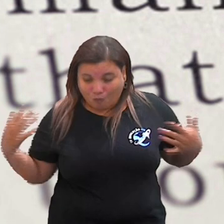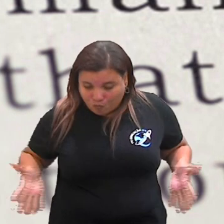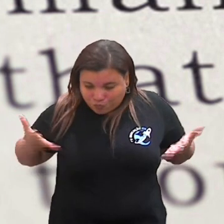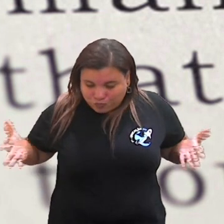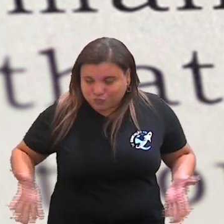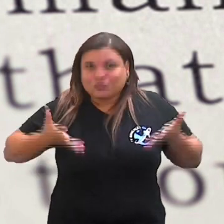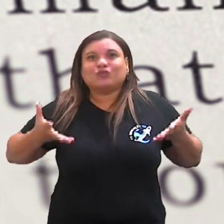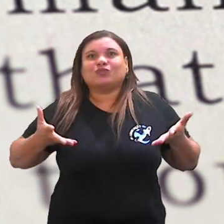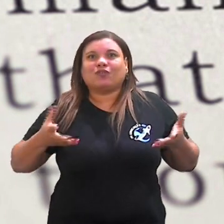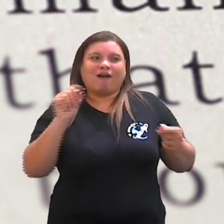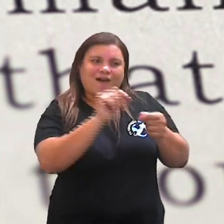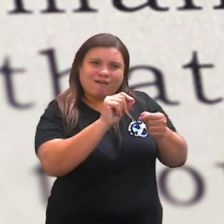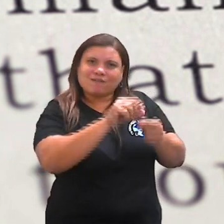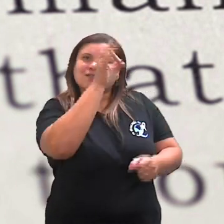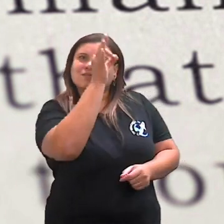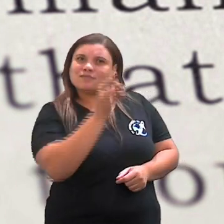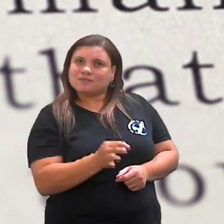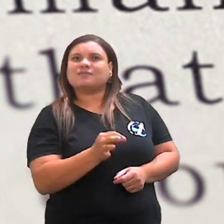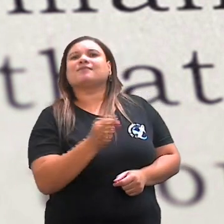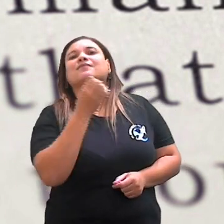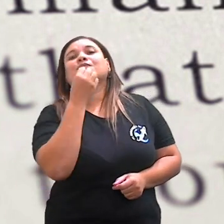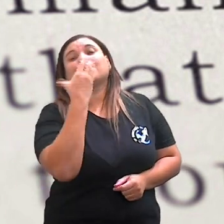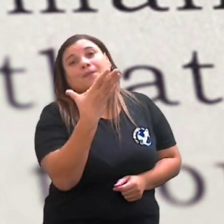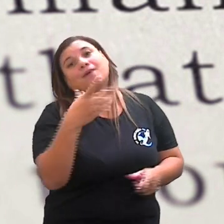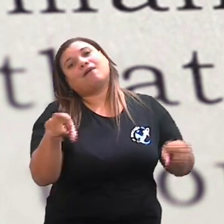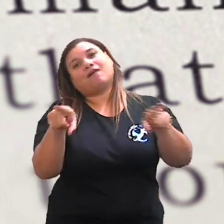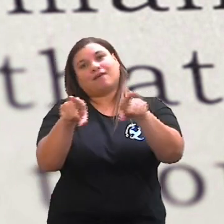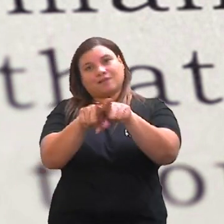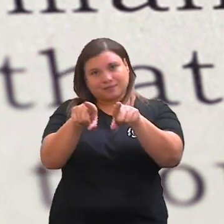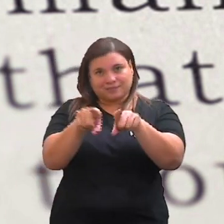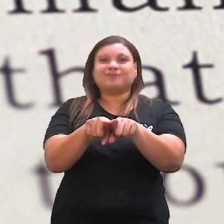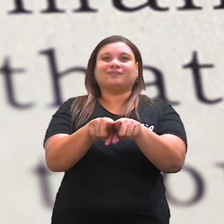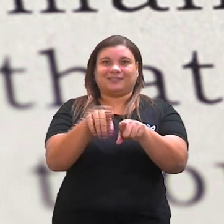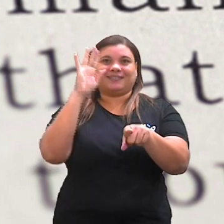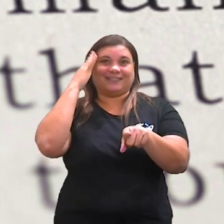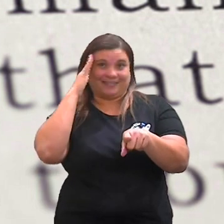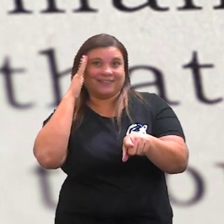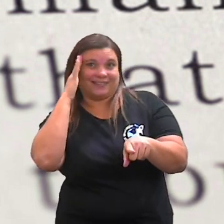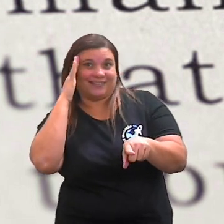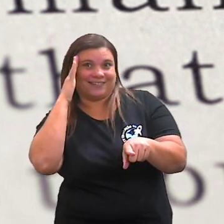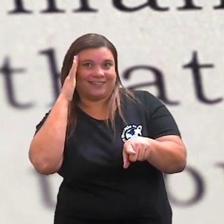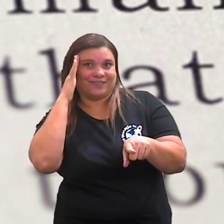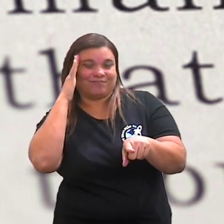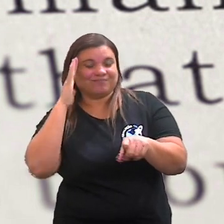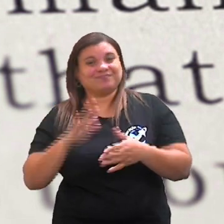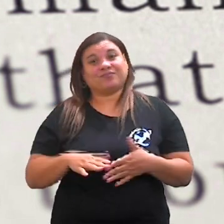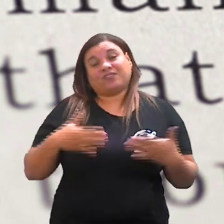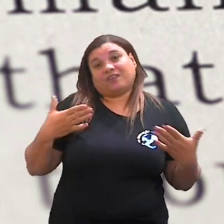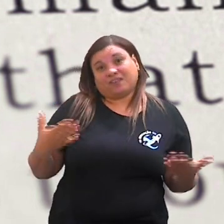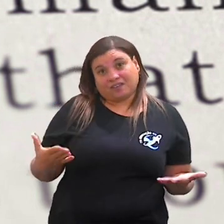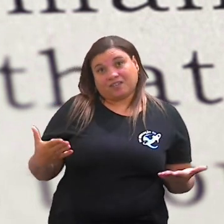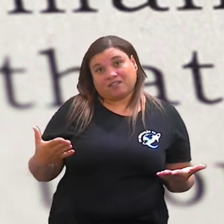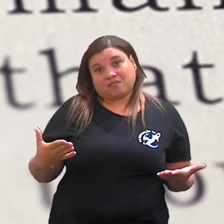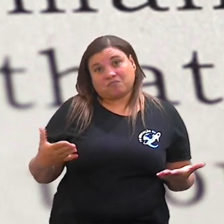a gente a agir. E agir corretamente significa fazer o bem pelo bem e não